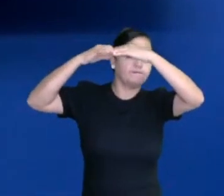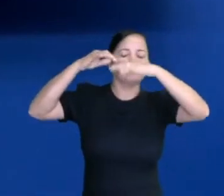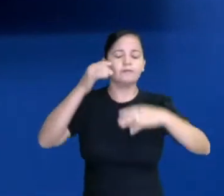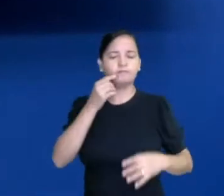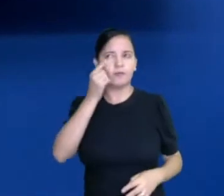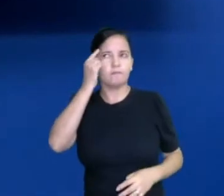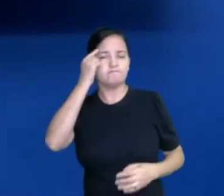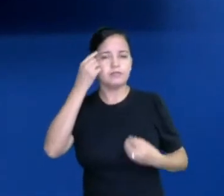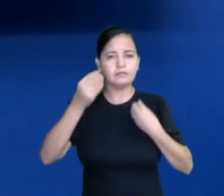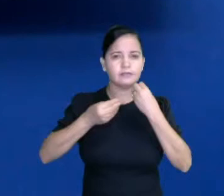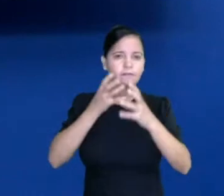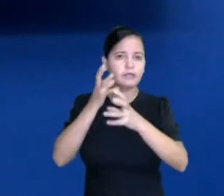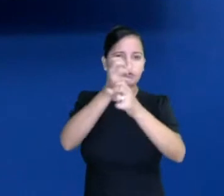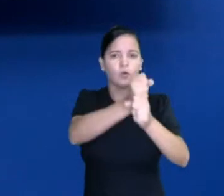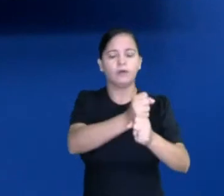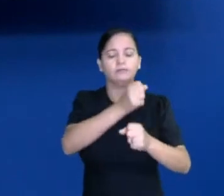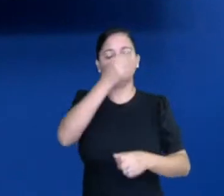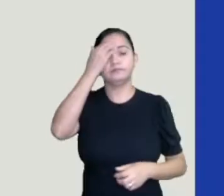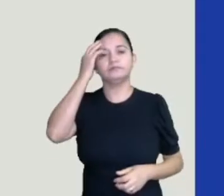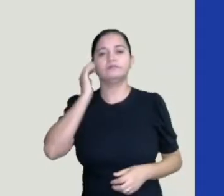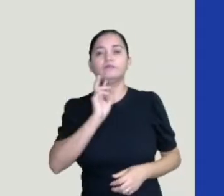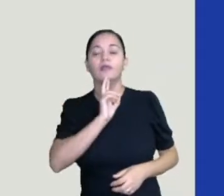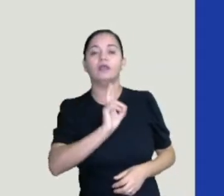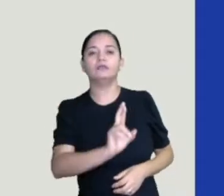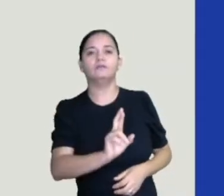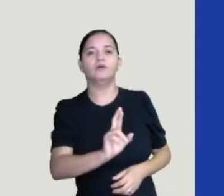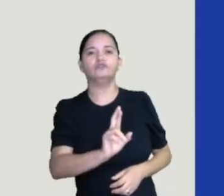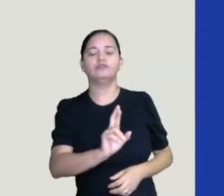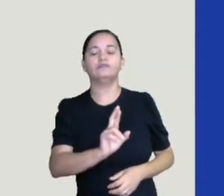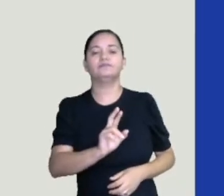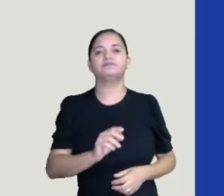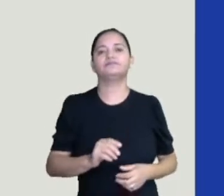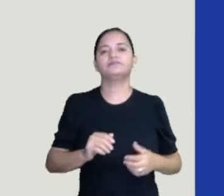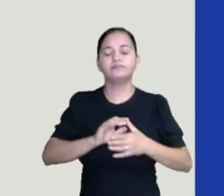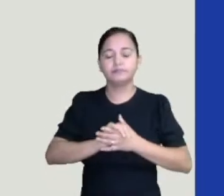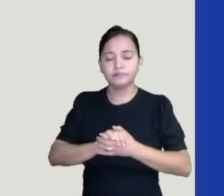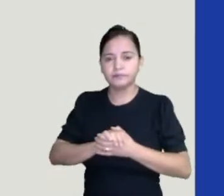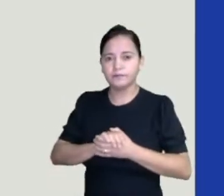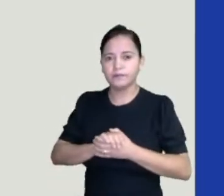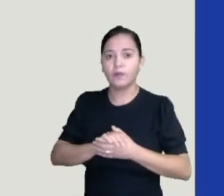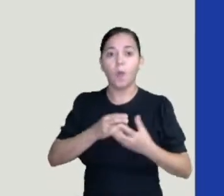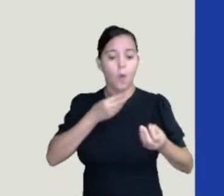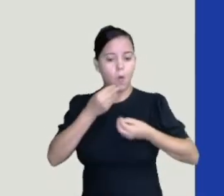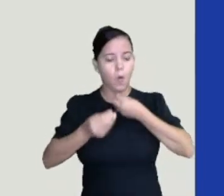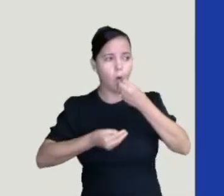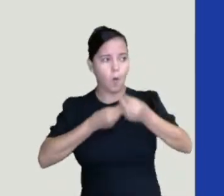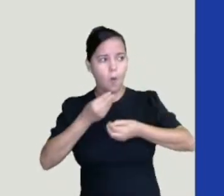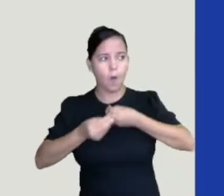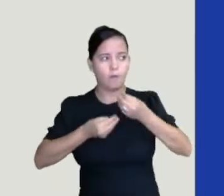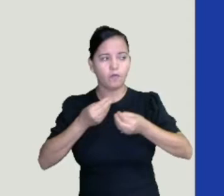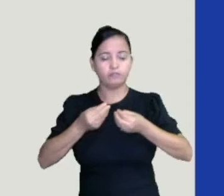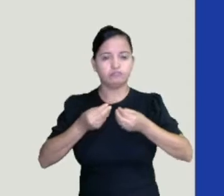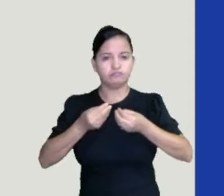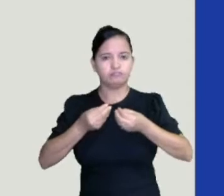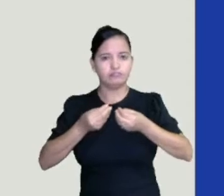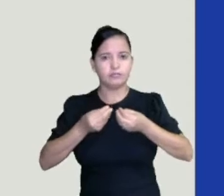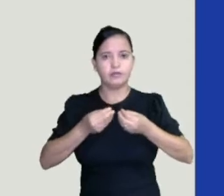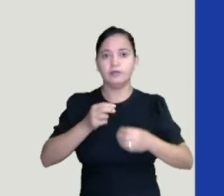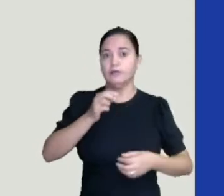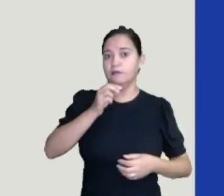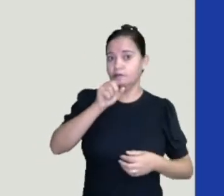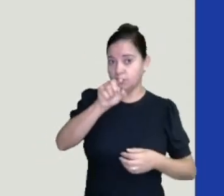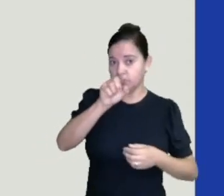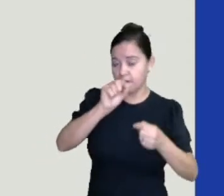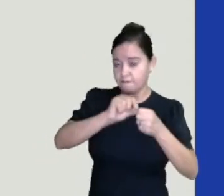para o cálculo mental. Então, vamos ver aqui a resposta. Foca aqui na telinha e vamos ver aqui como ficou se você